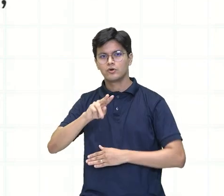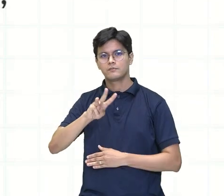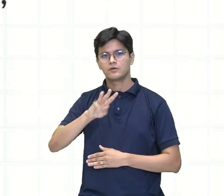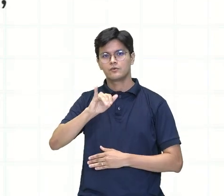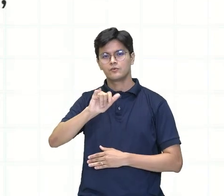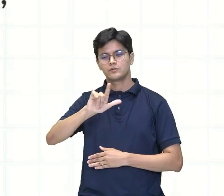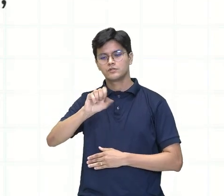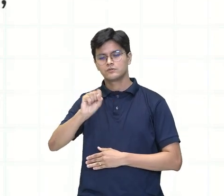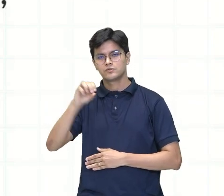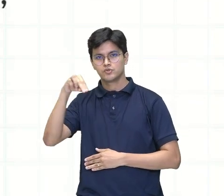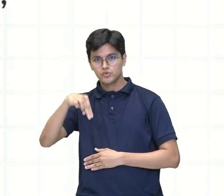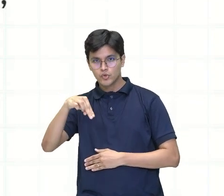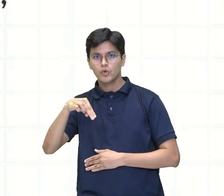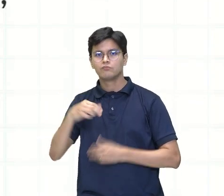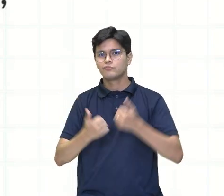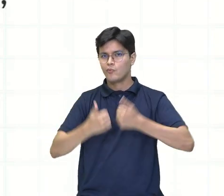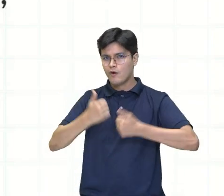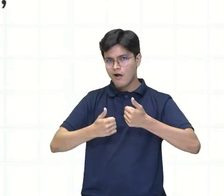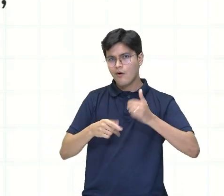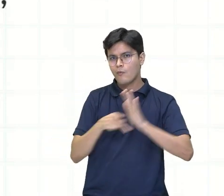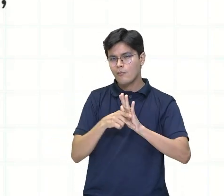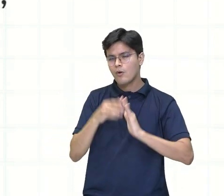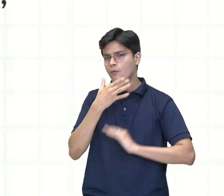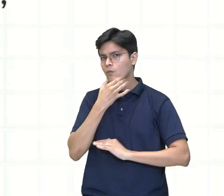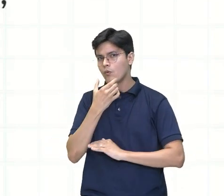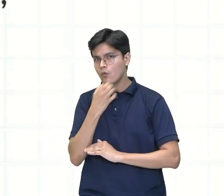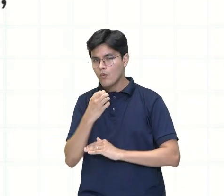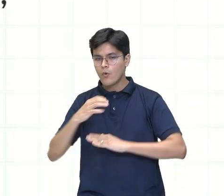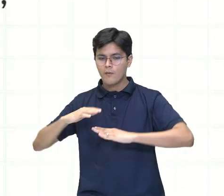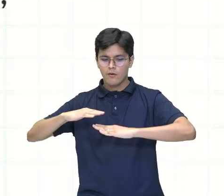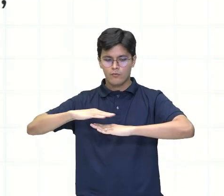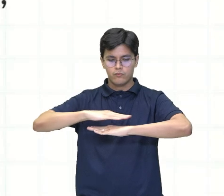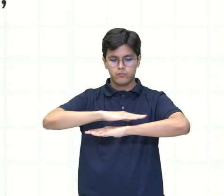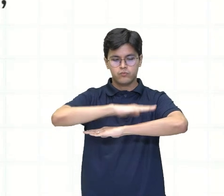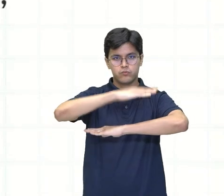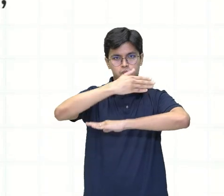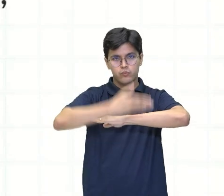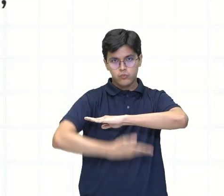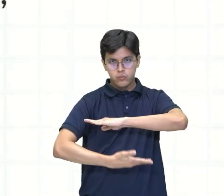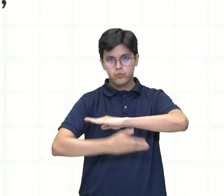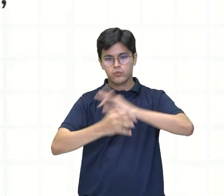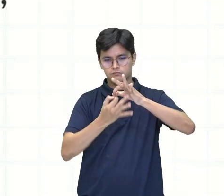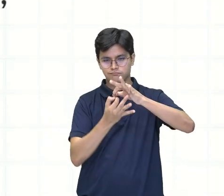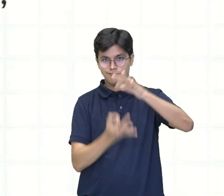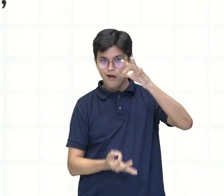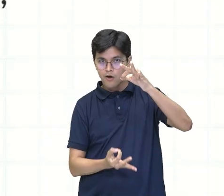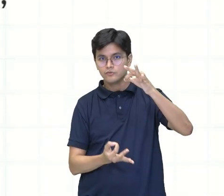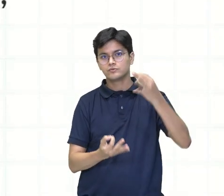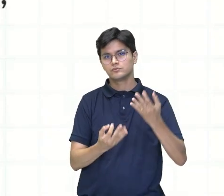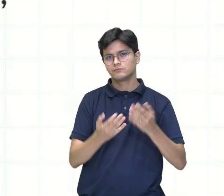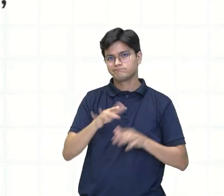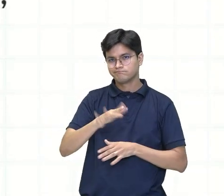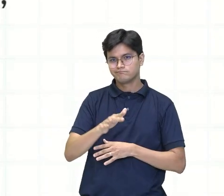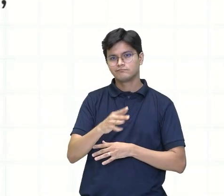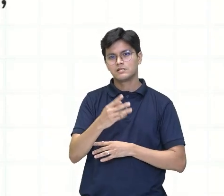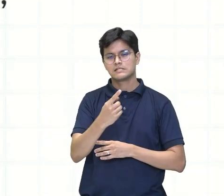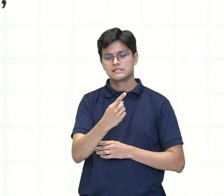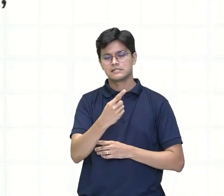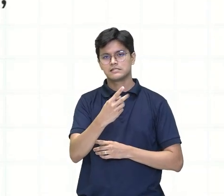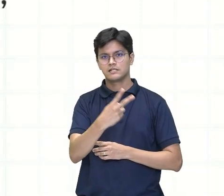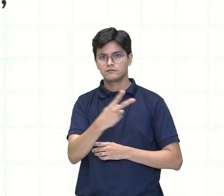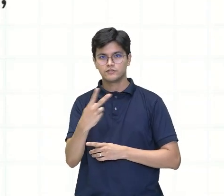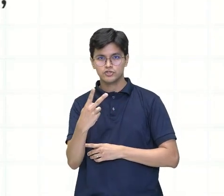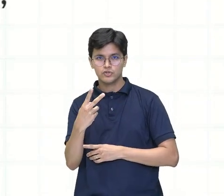que o carro dele caiu, né? Toda essa altura, aproximadamente 122